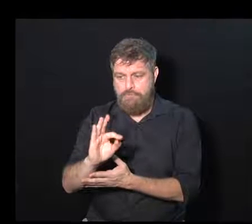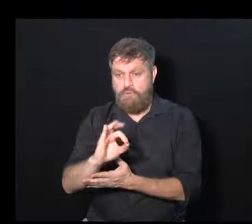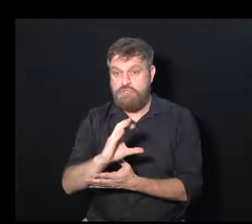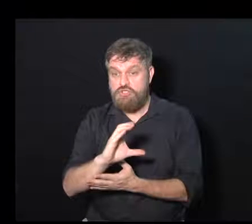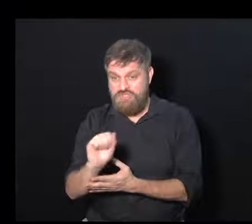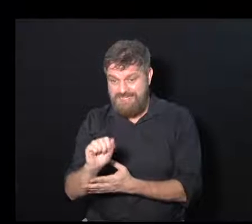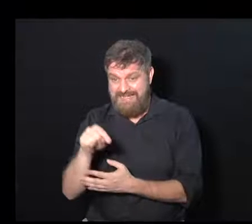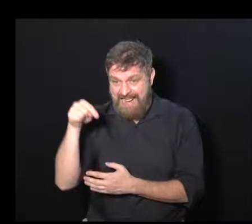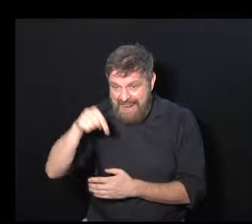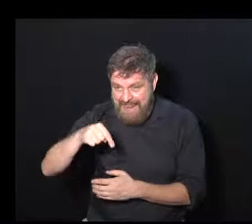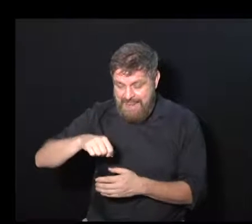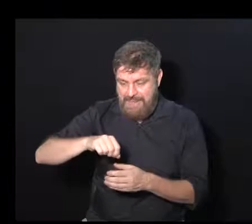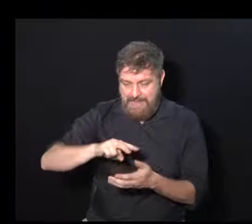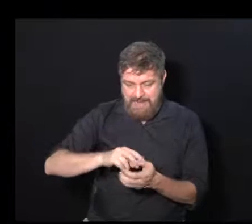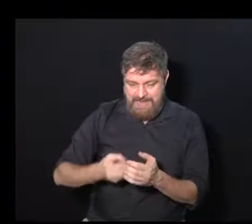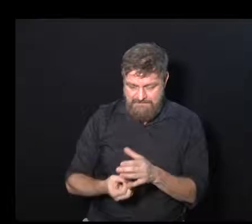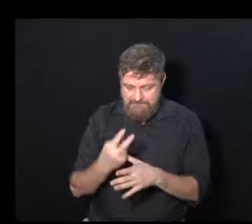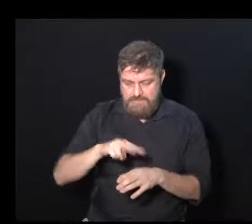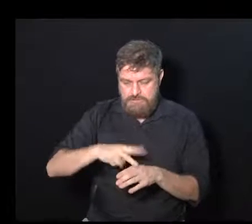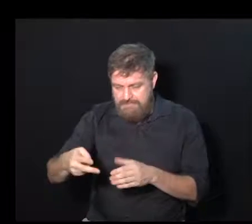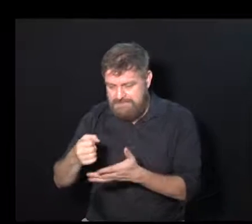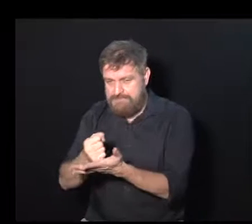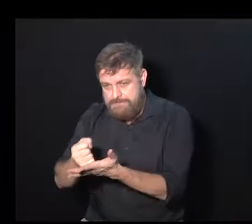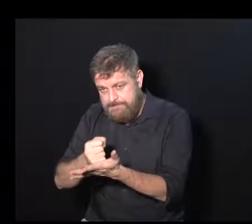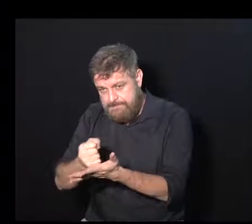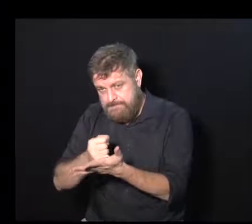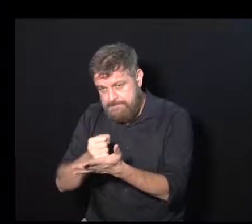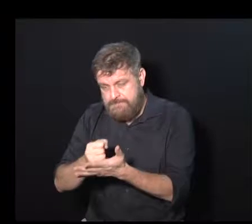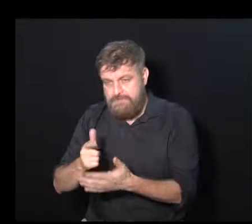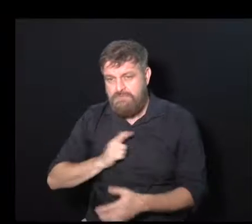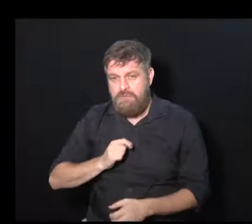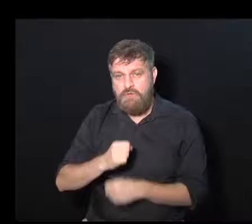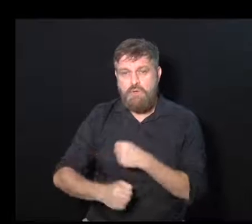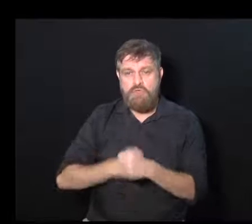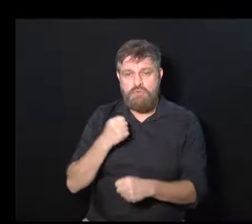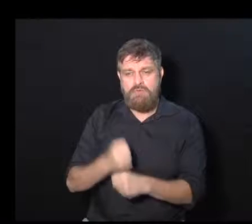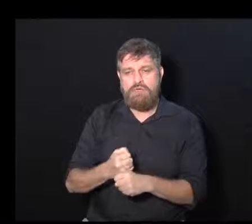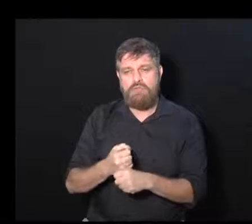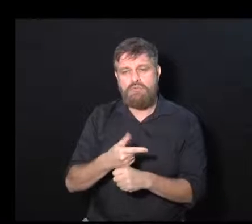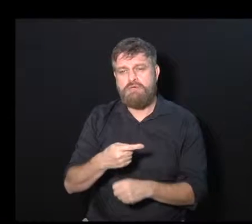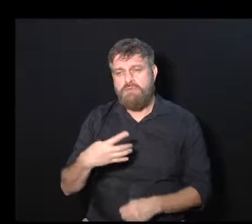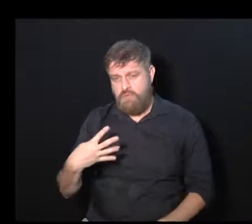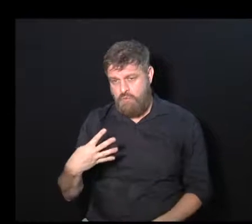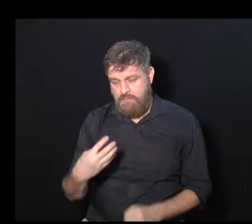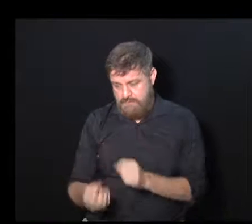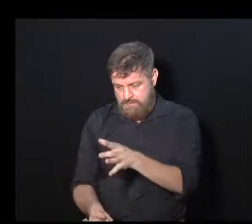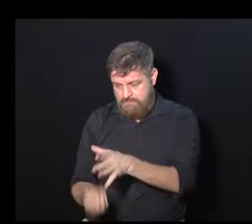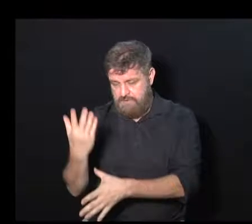de manipulação de fitoterápicos. Ela foi instituída em 2004.